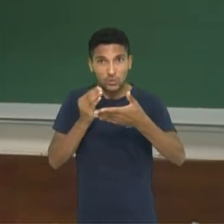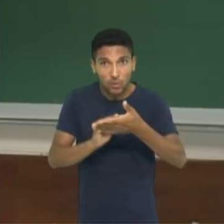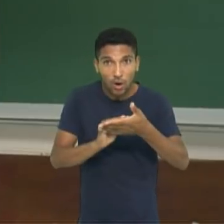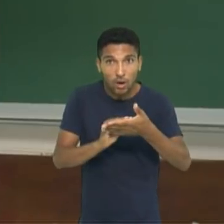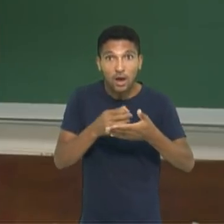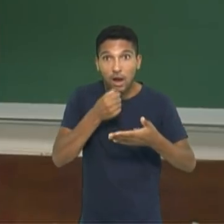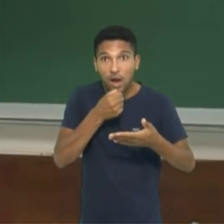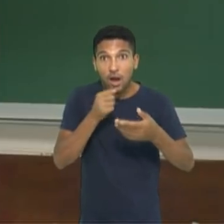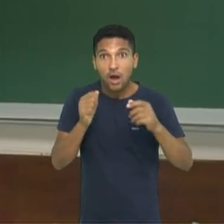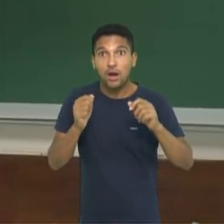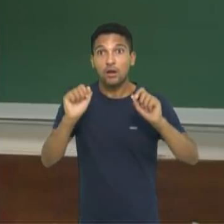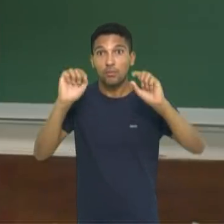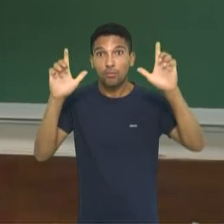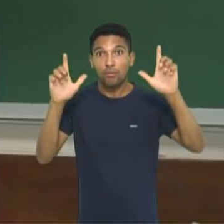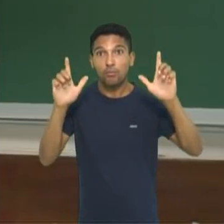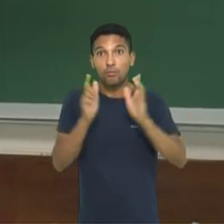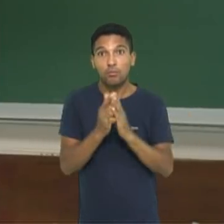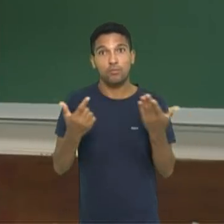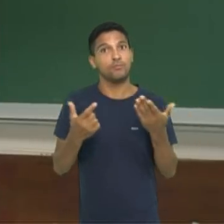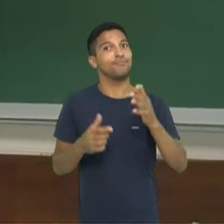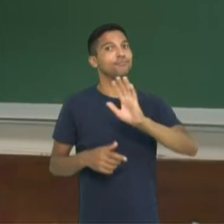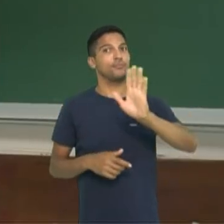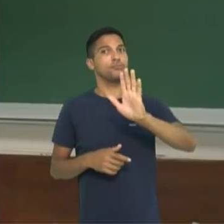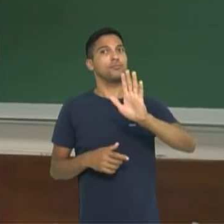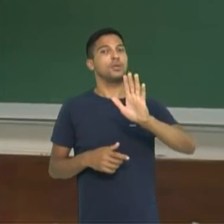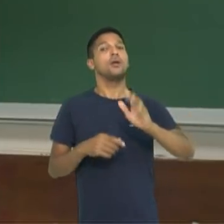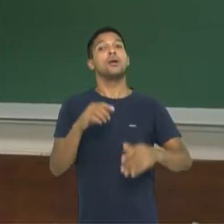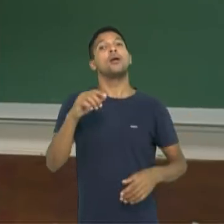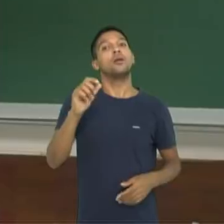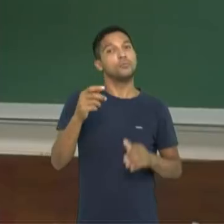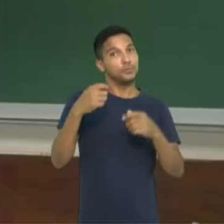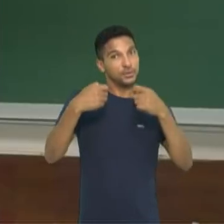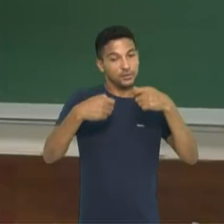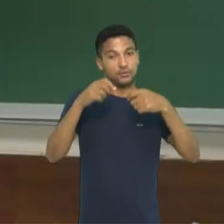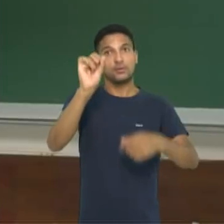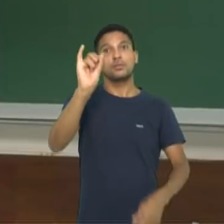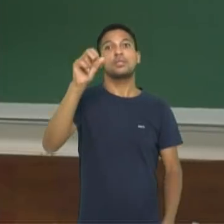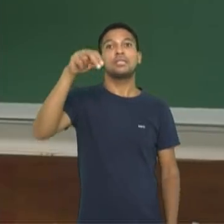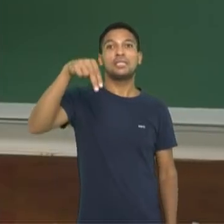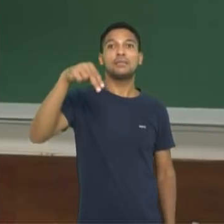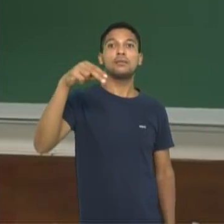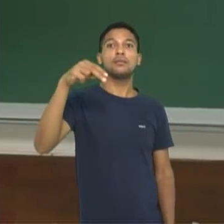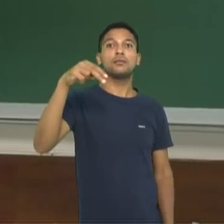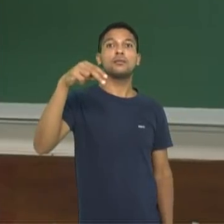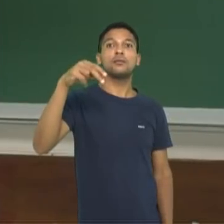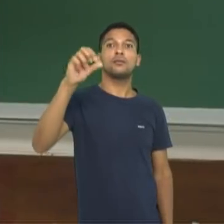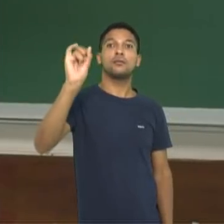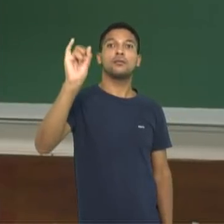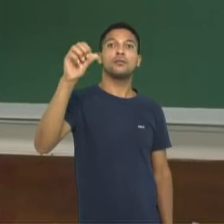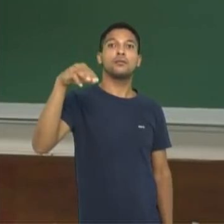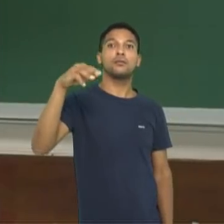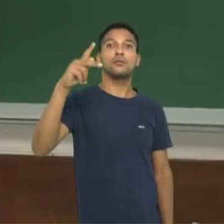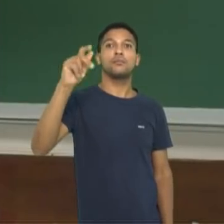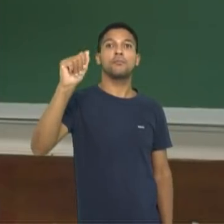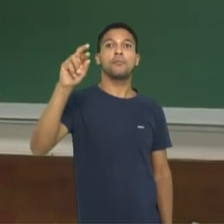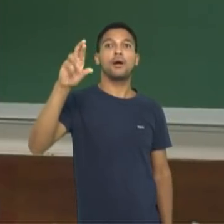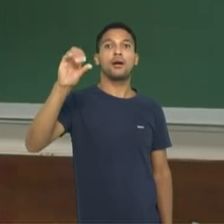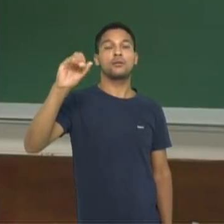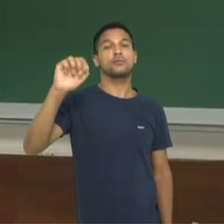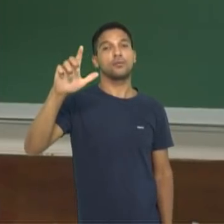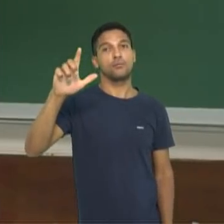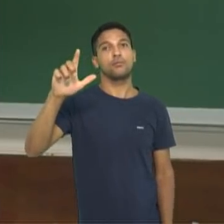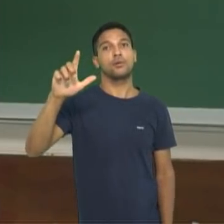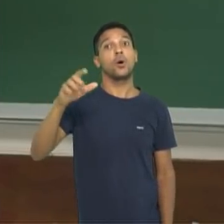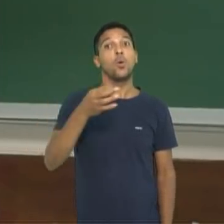julgamentos de valor ali. Então, ele é imparcial, né? Uma linguagem altamente objetiva. Mas também nós temos reportagens